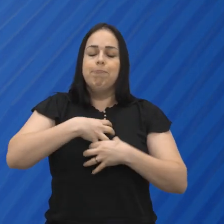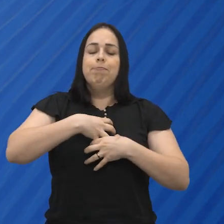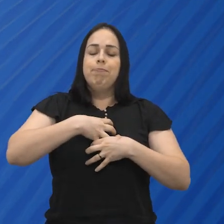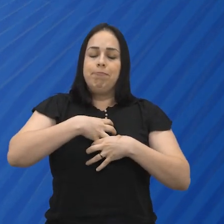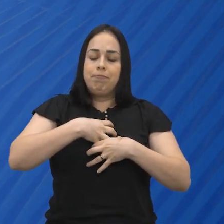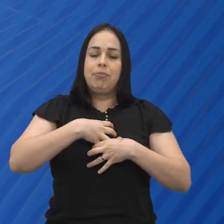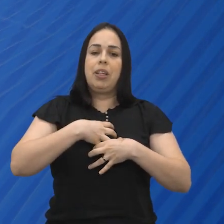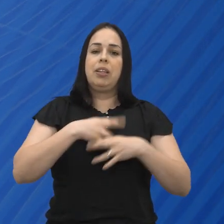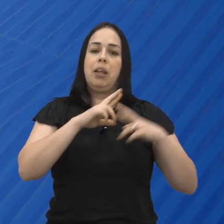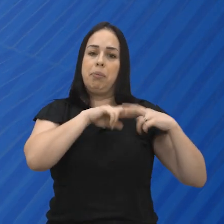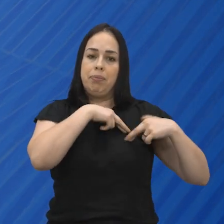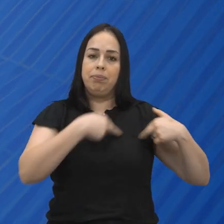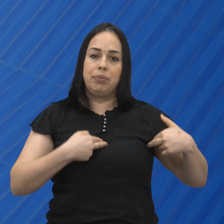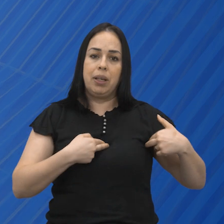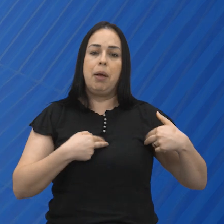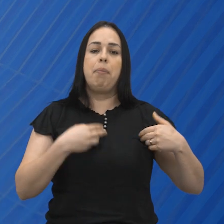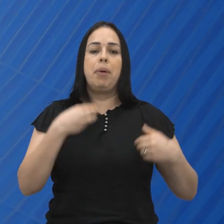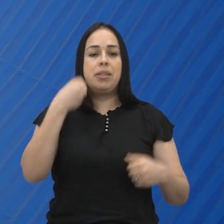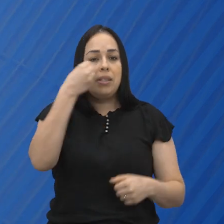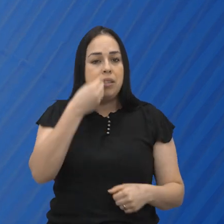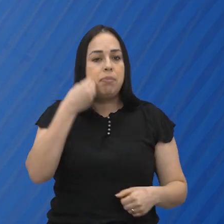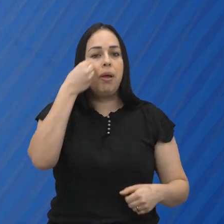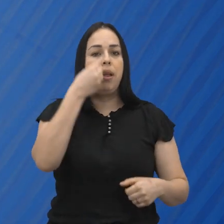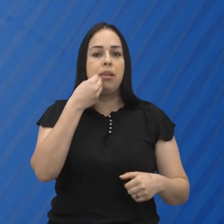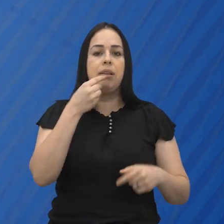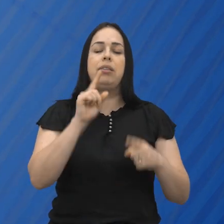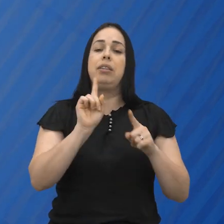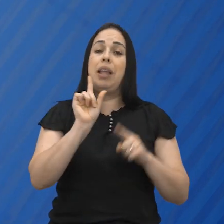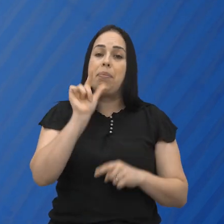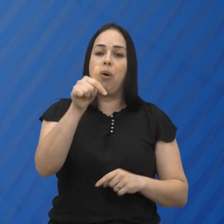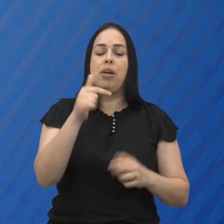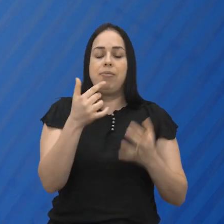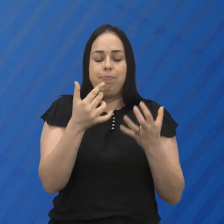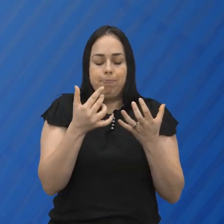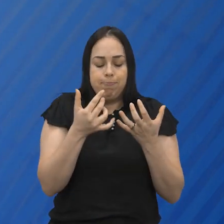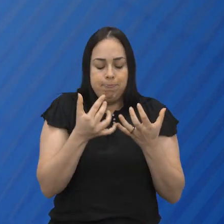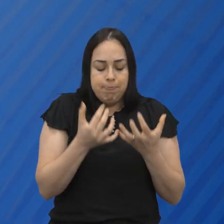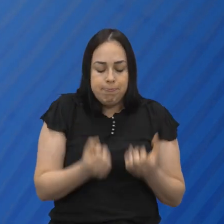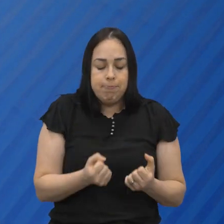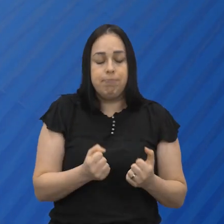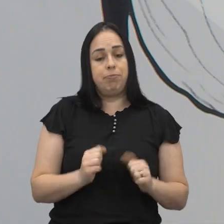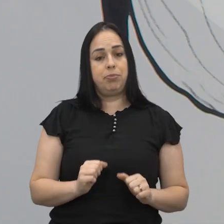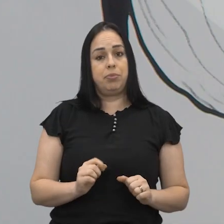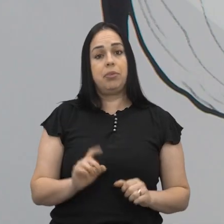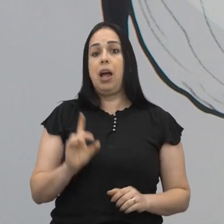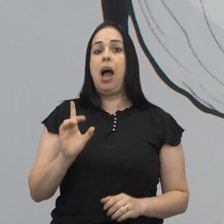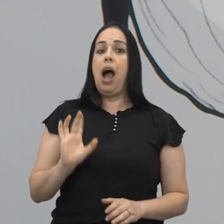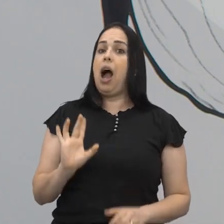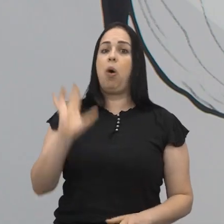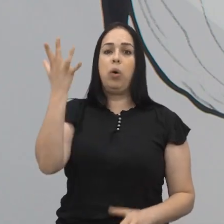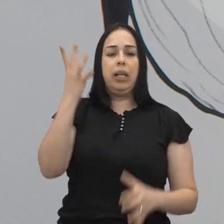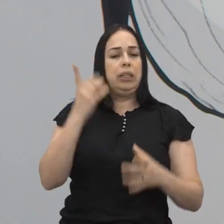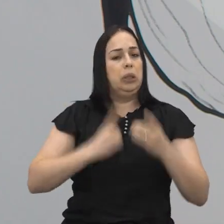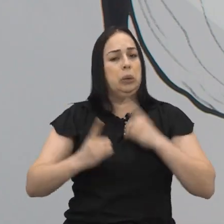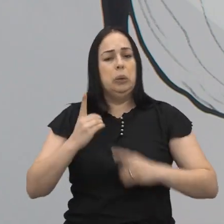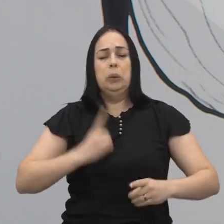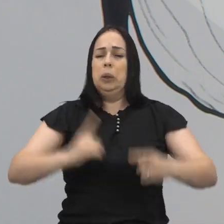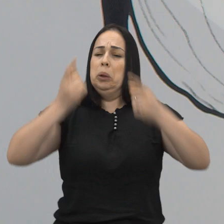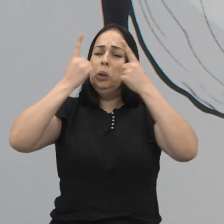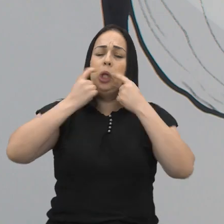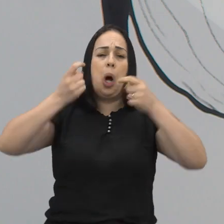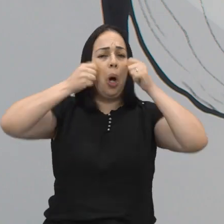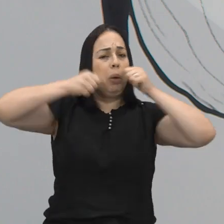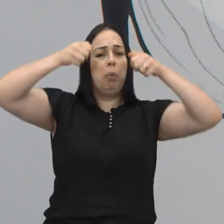partir da informação e tentação ele tem que ser vivido para existir a aceitação e aqui um ponto a